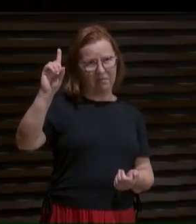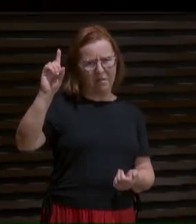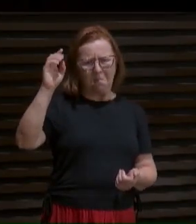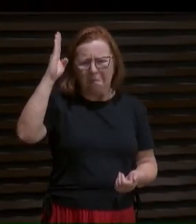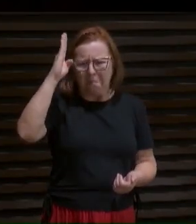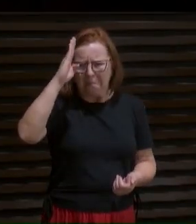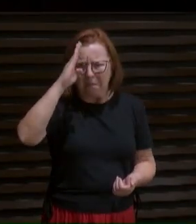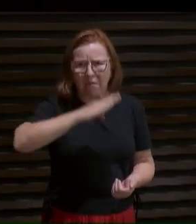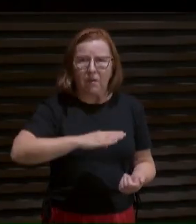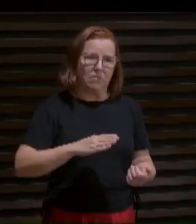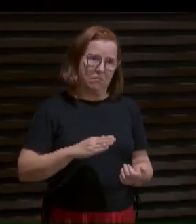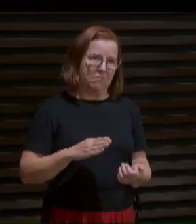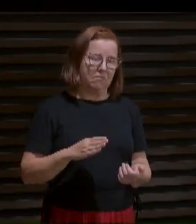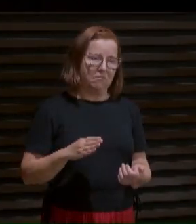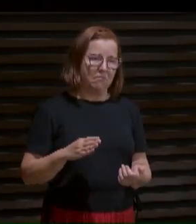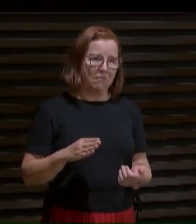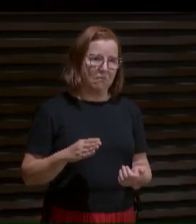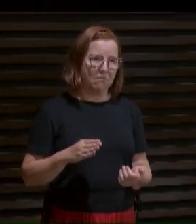perverso.